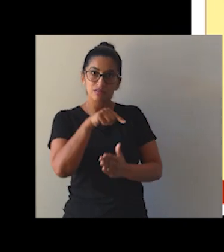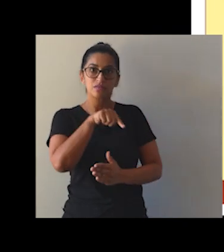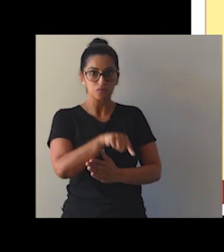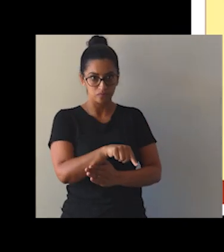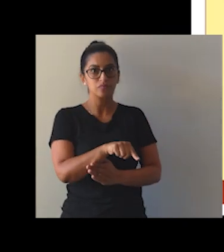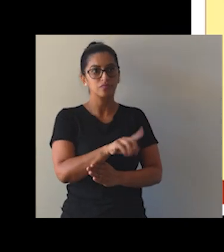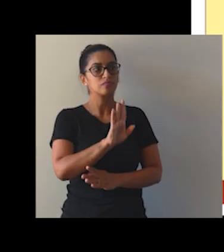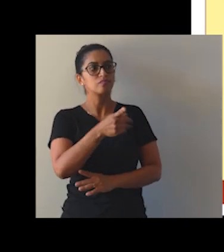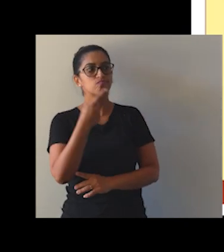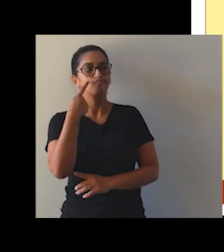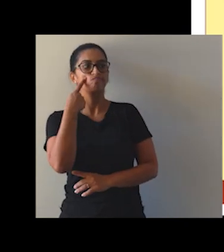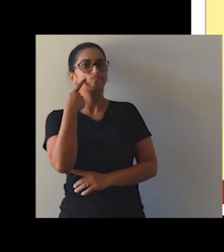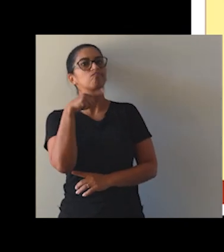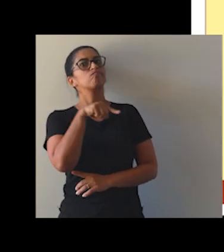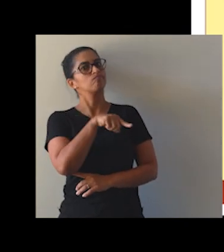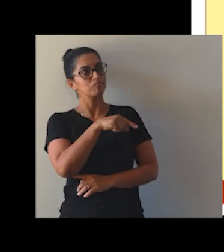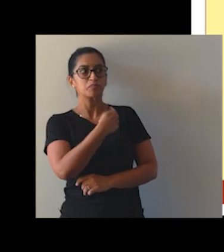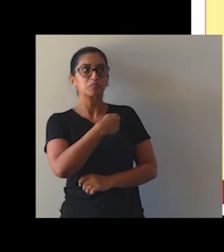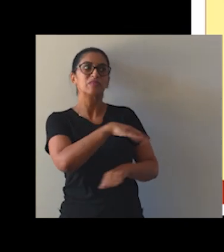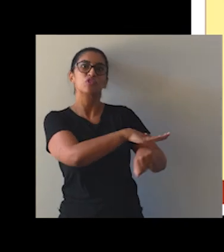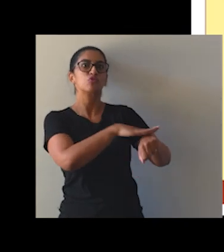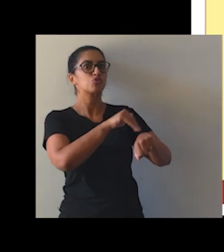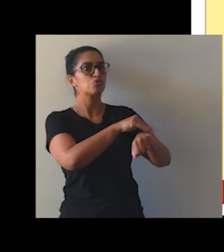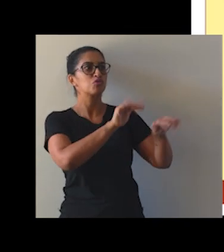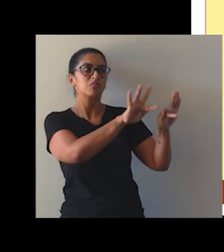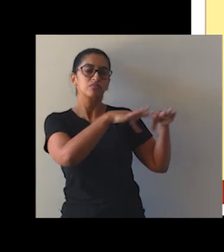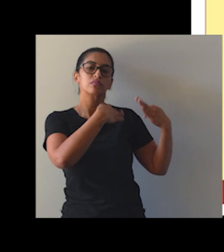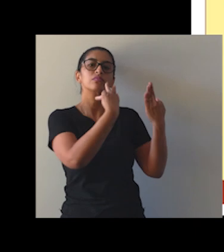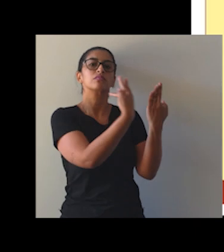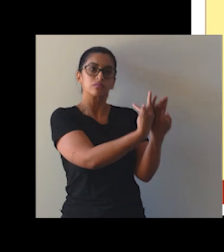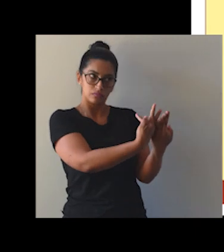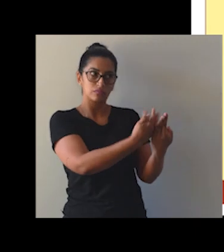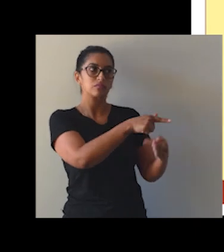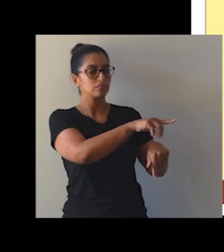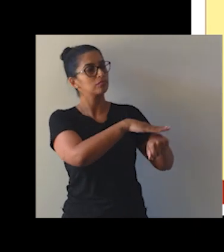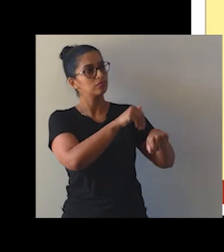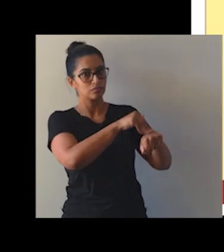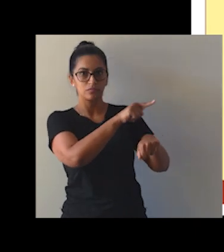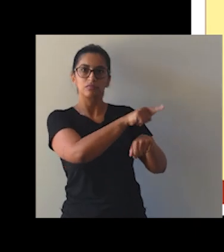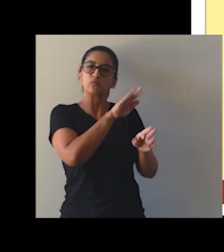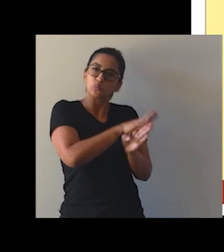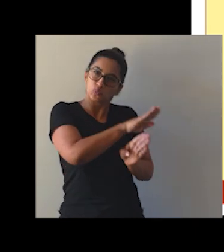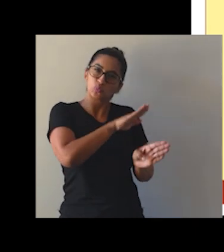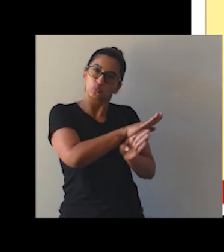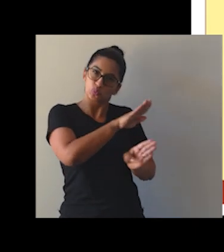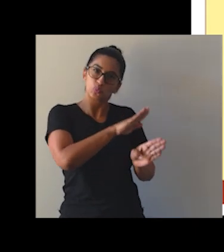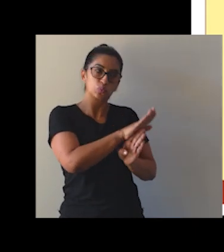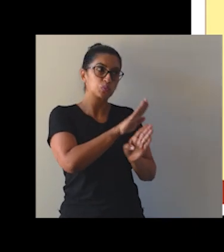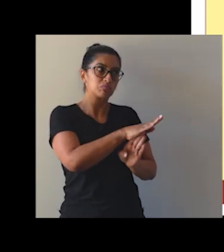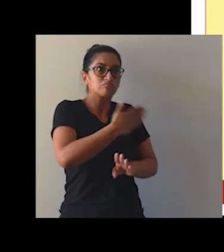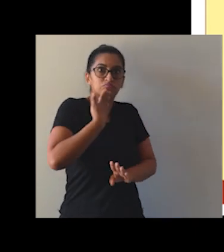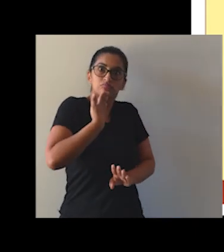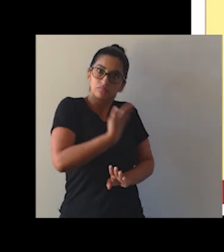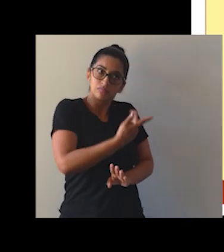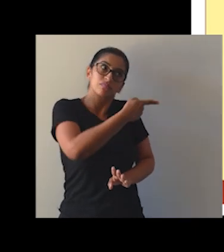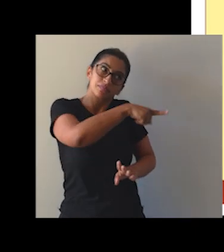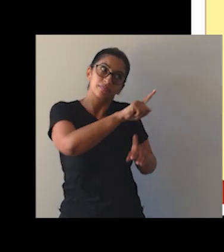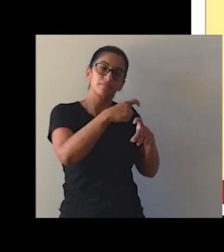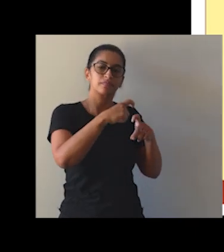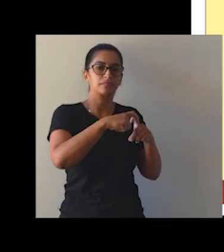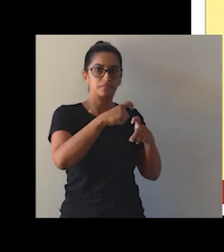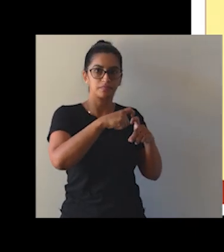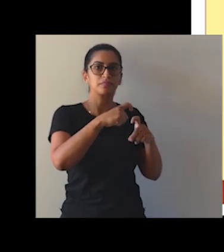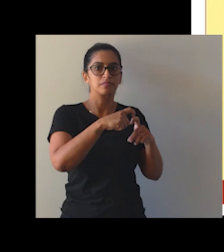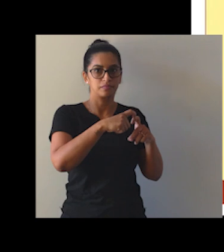dificuldade. Tem que ser chamada a família, pedir para que a família leve a criança ao oftalmo. De